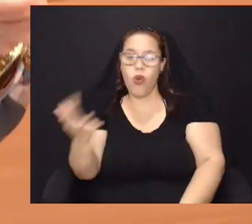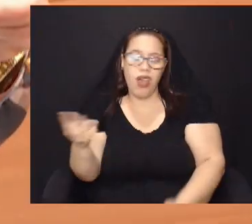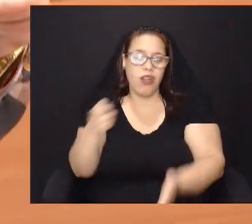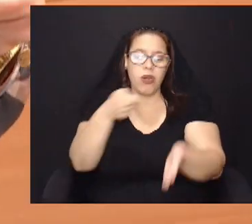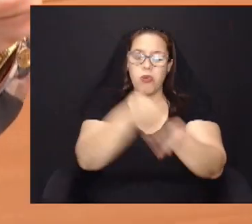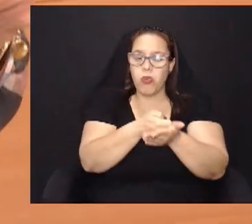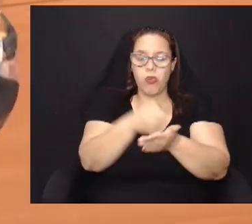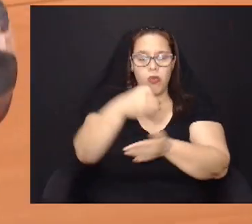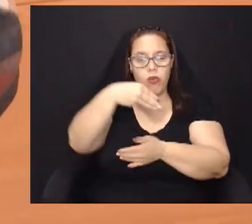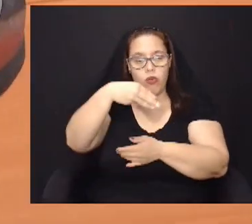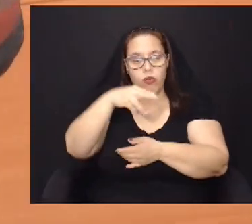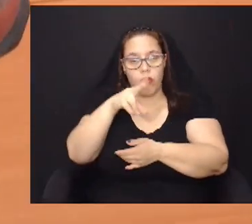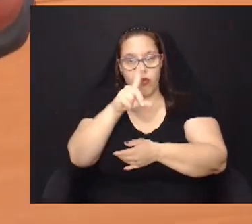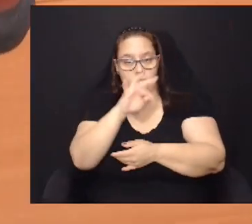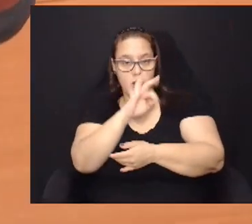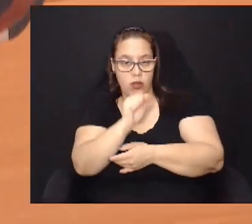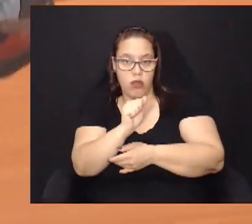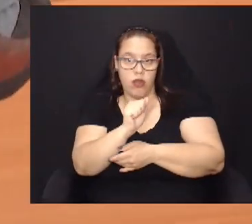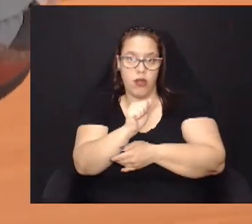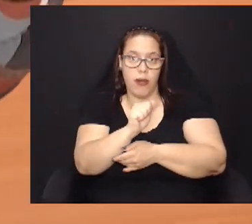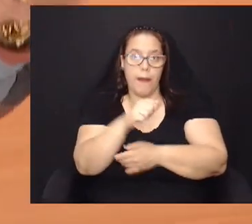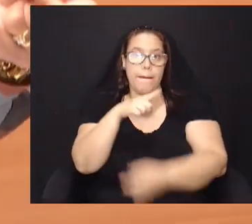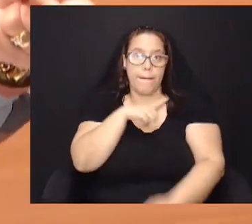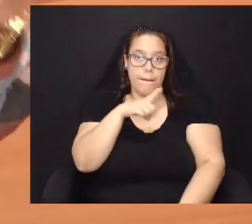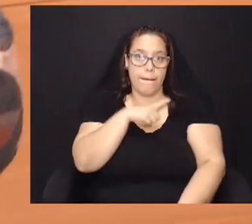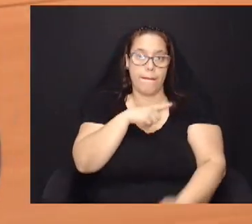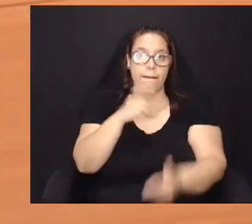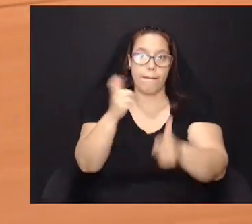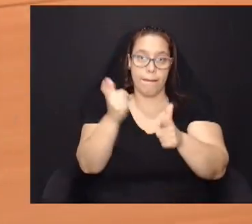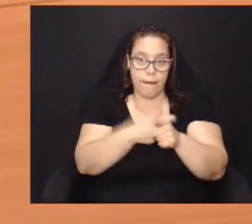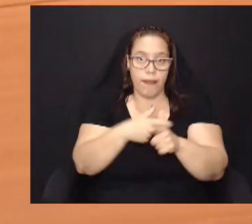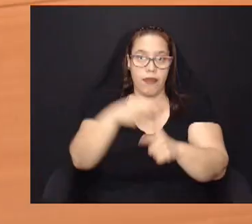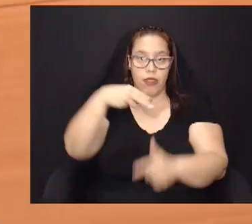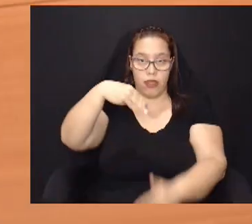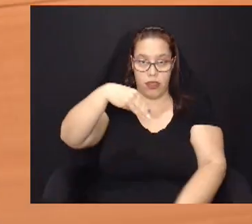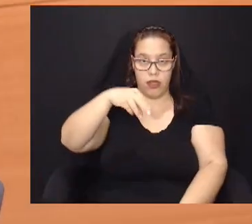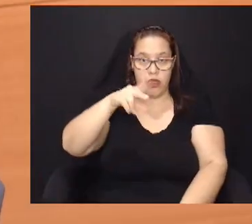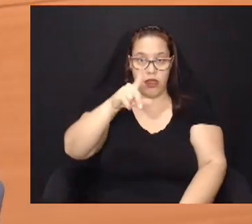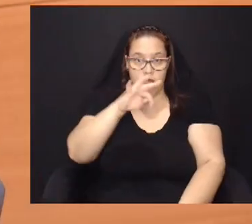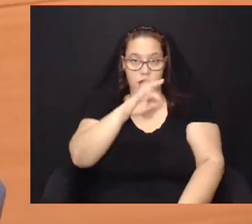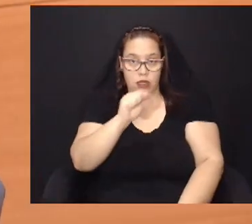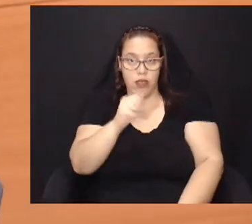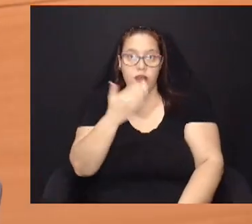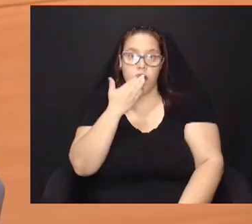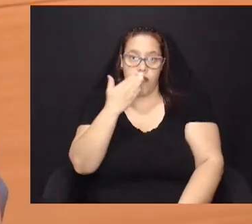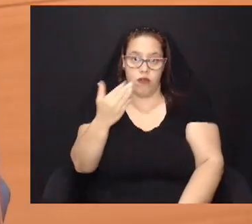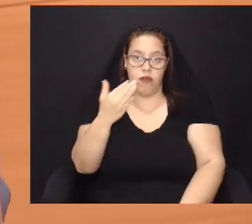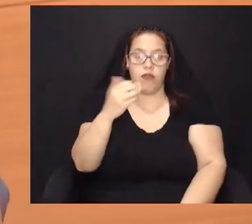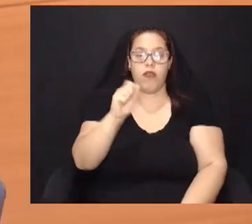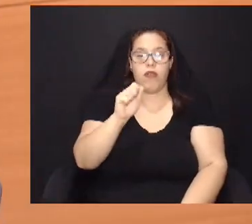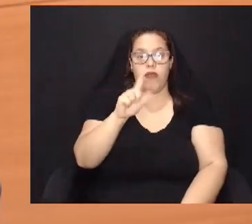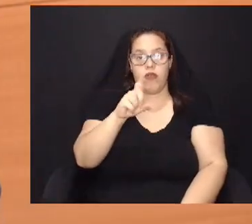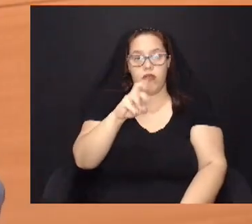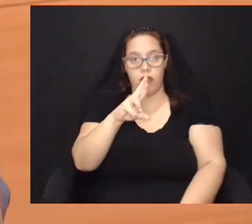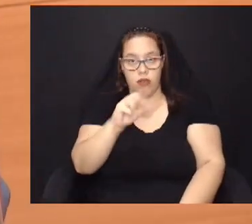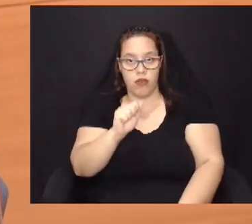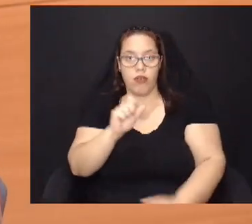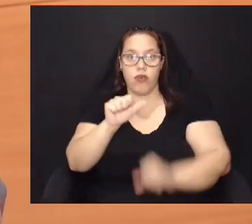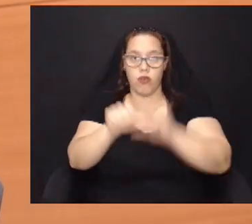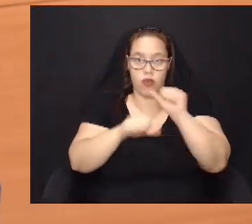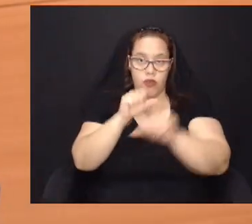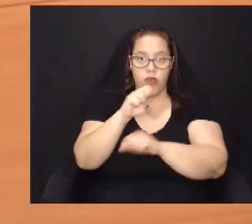que a gente lançou. Então, ele tem que quitar essas multas para solicitar o alvará de renovação ou